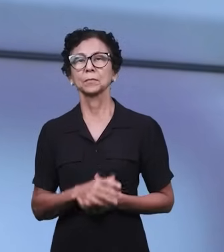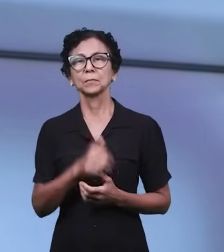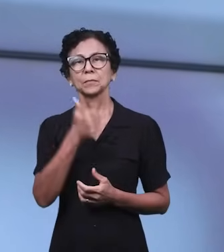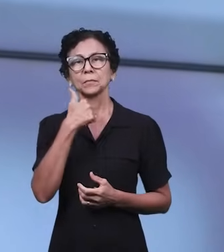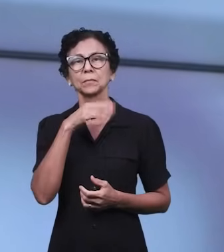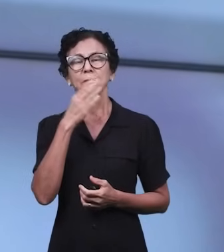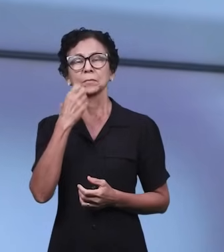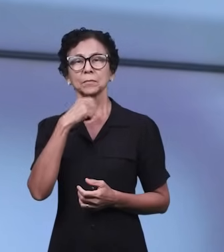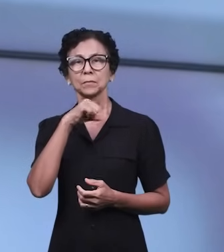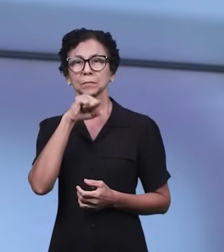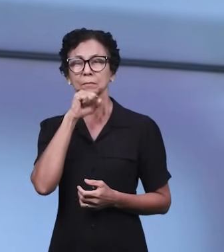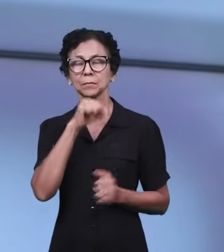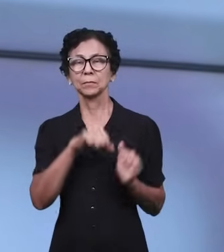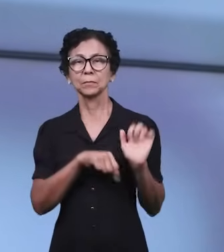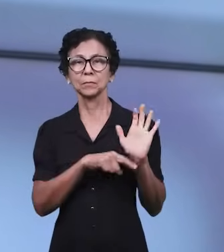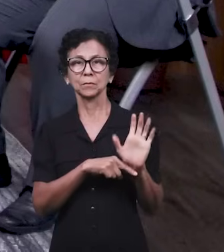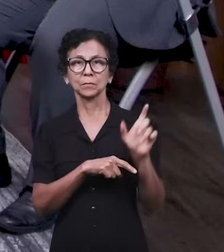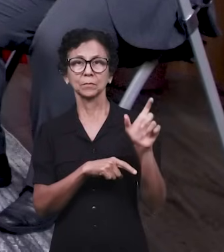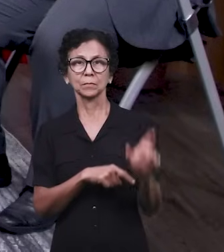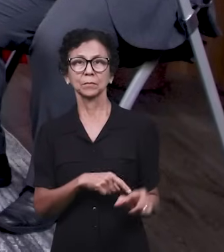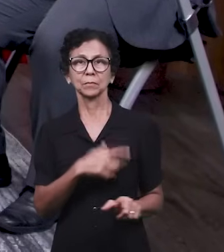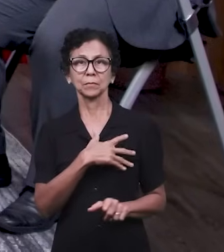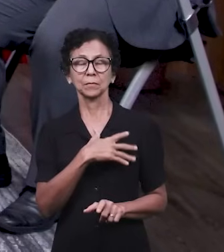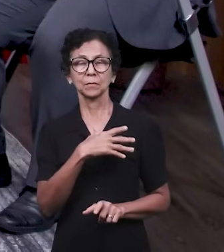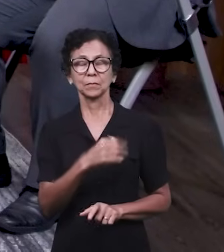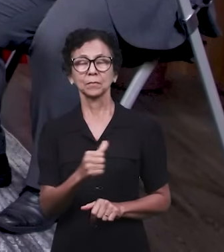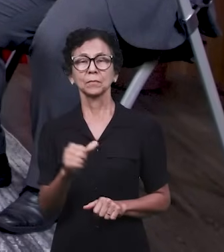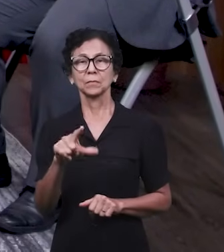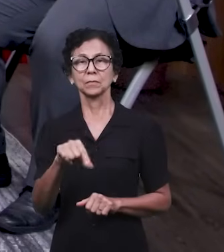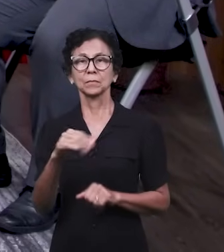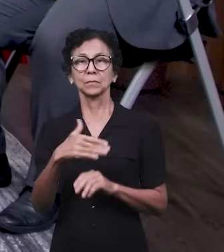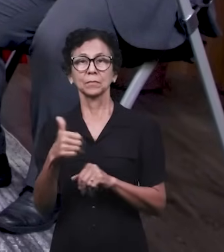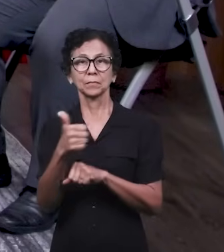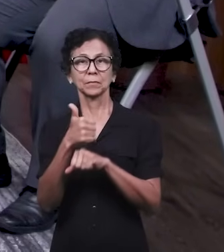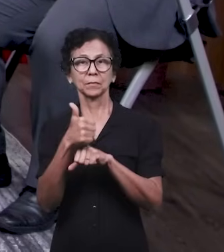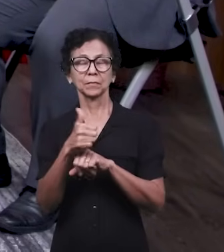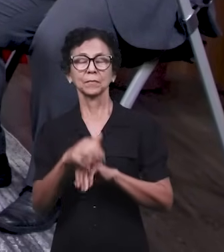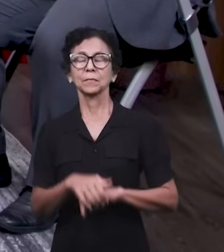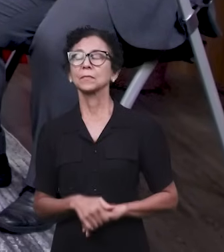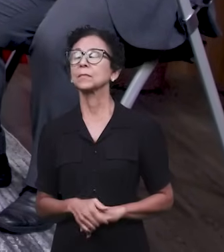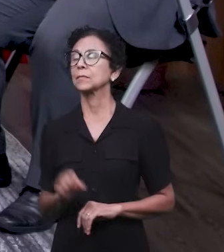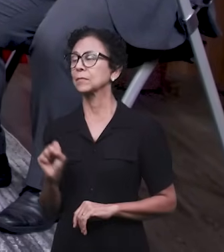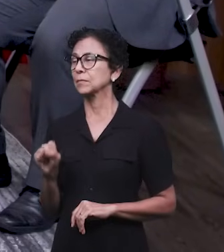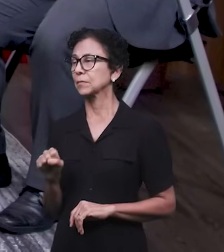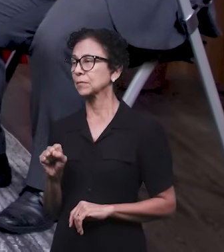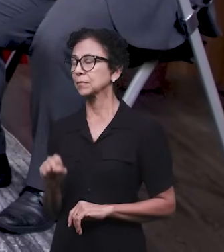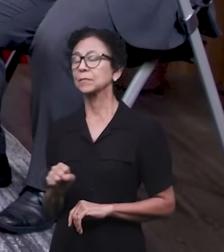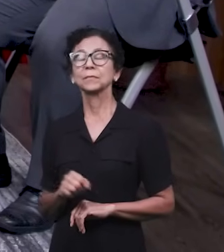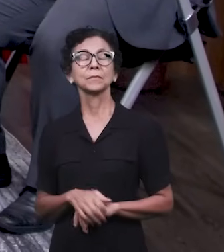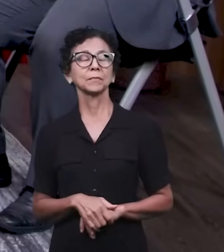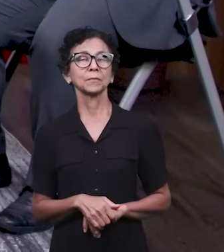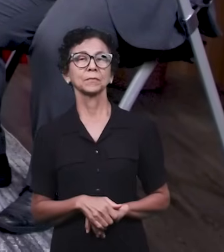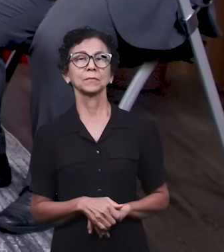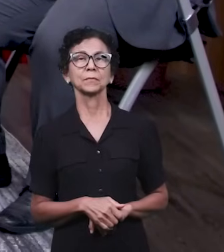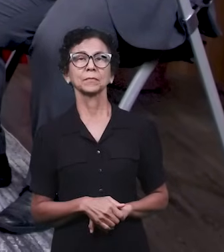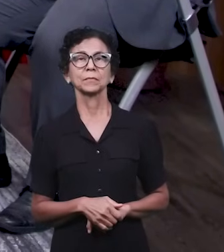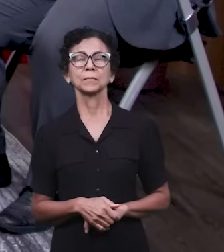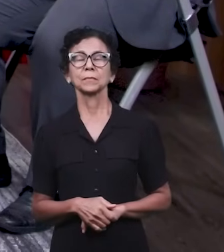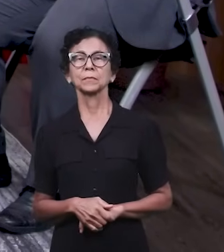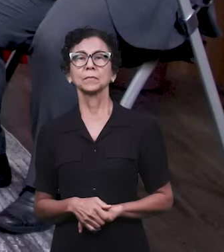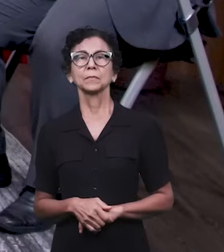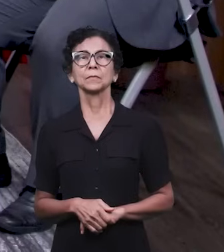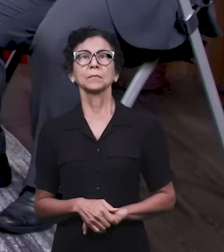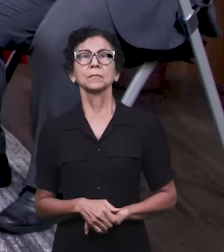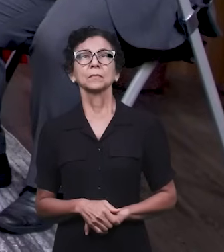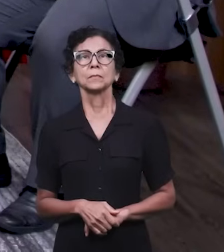profissional dos jovens, não é verdade, Fernanda? Isso mesmo. E nós estamos aqui, pastor Helber, irmão Werler, nós não